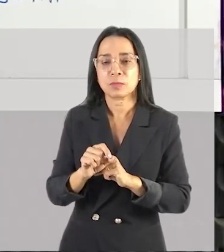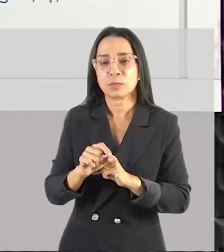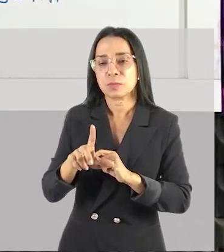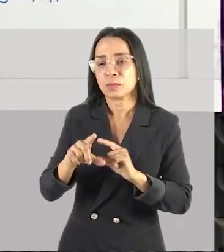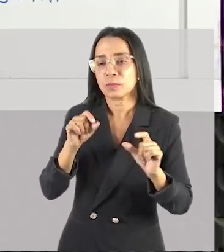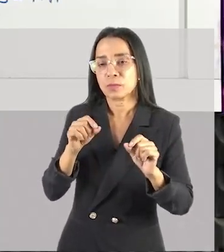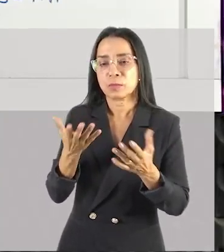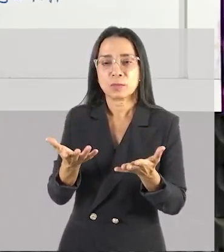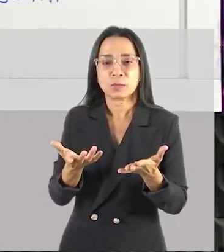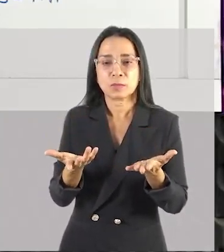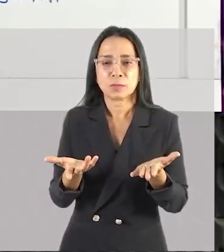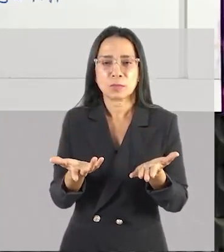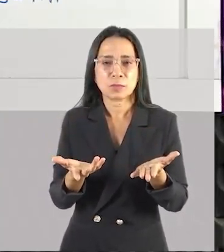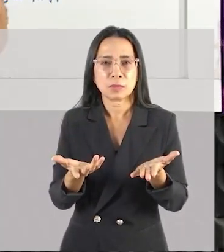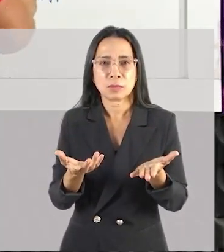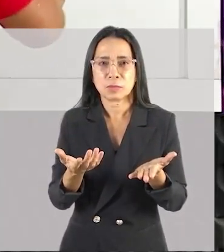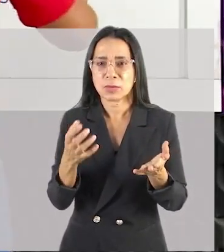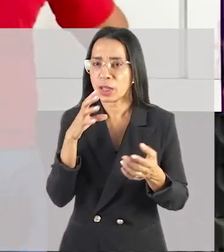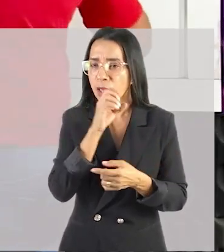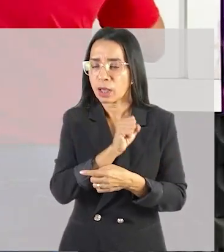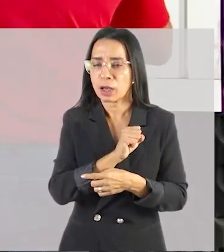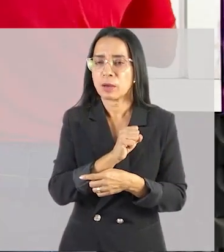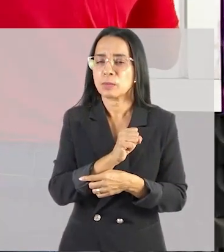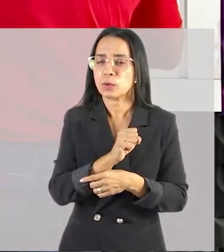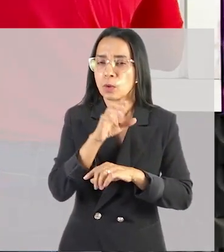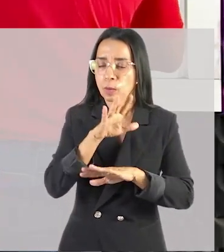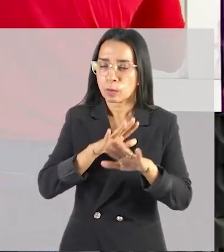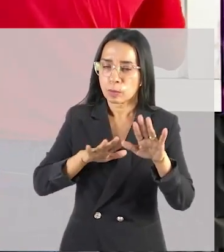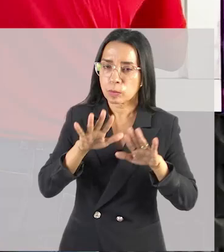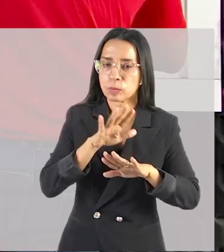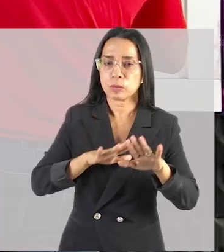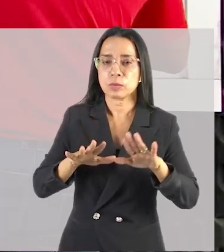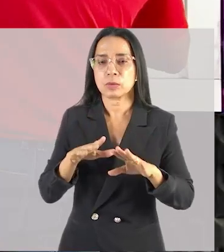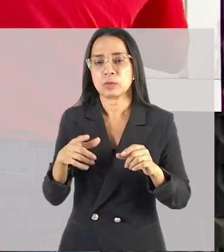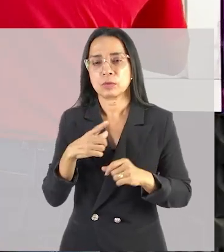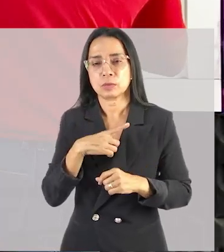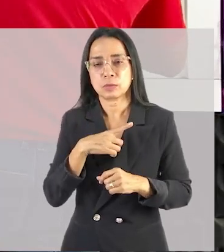forma precipitada. Tá? Então, você vai ter 4 vezes